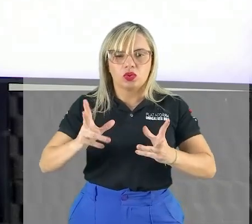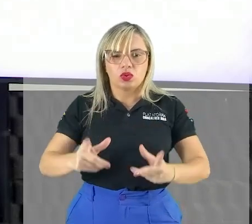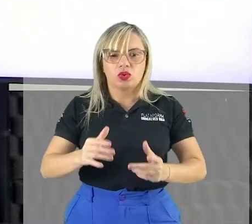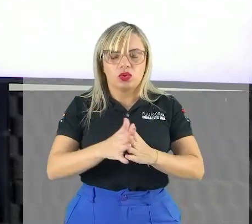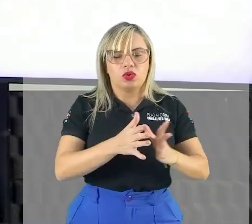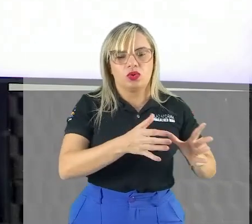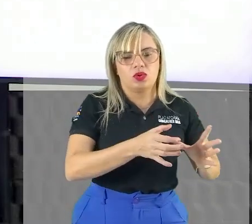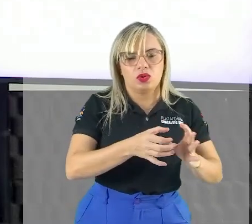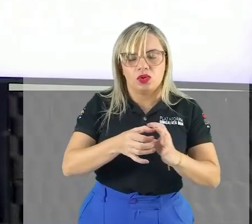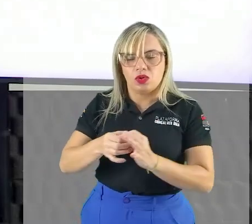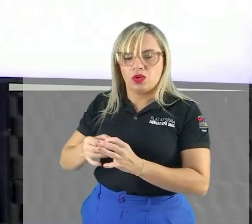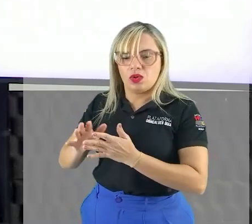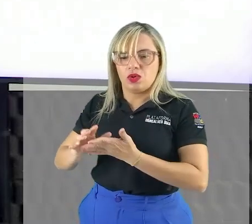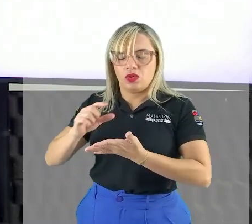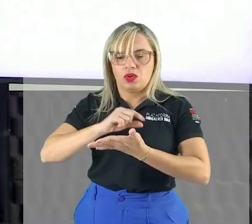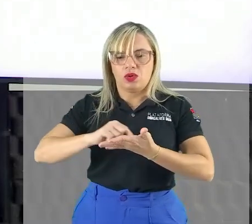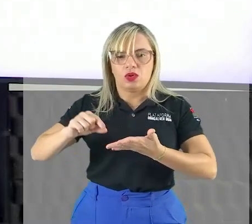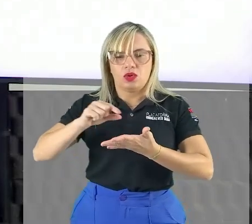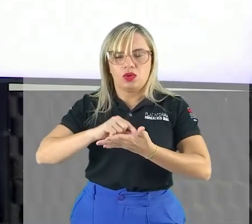verificar aí, ó,